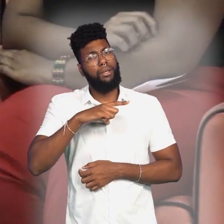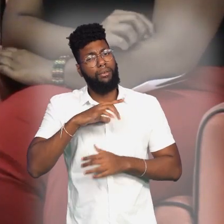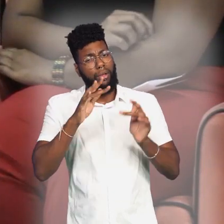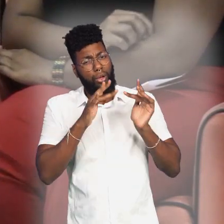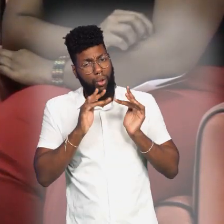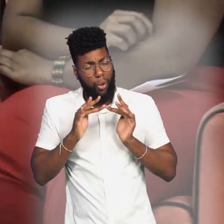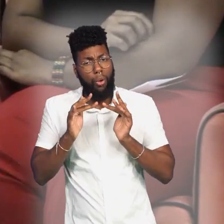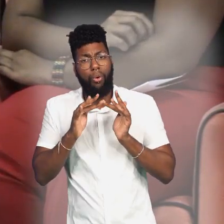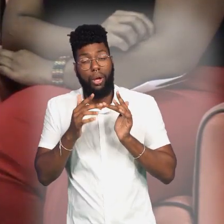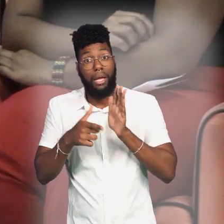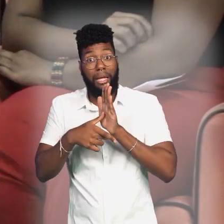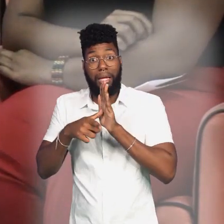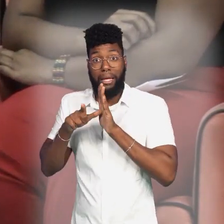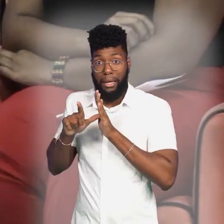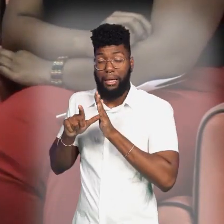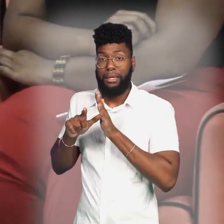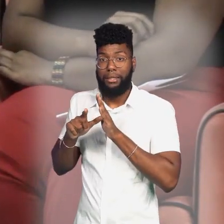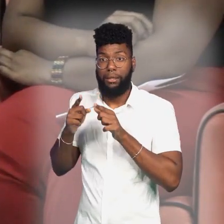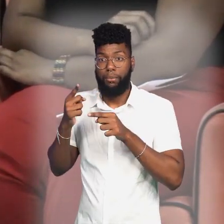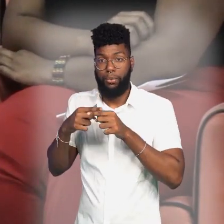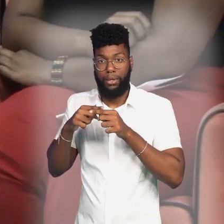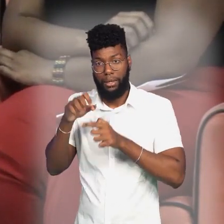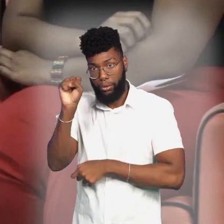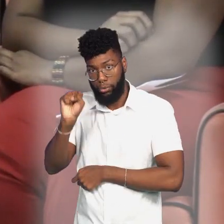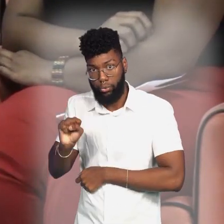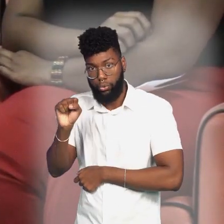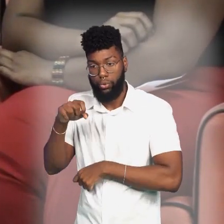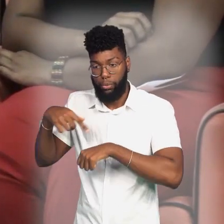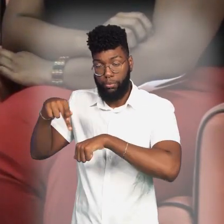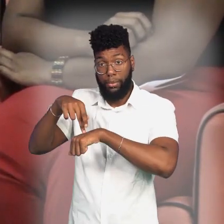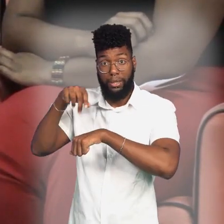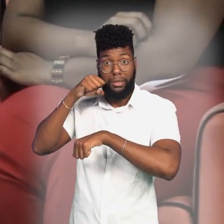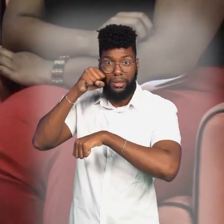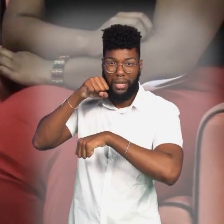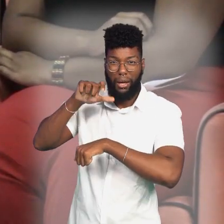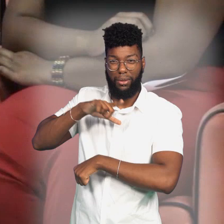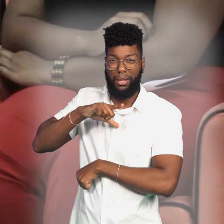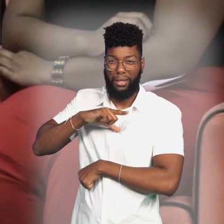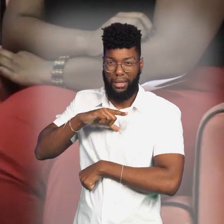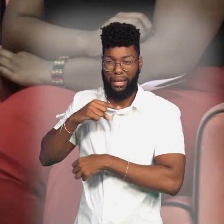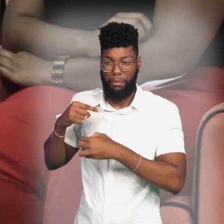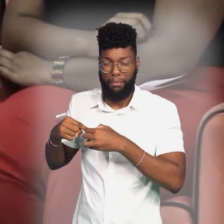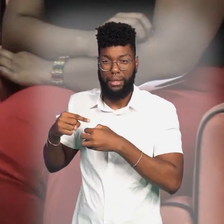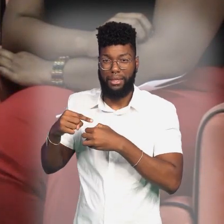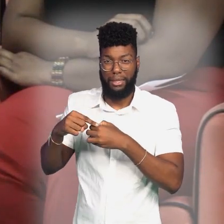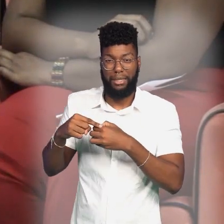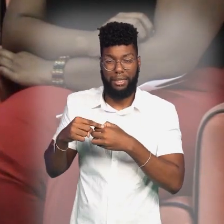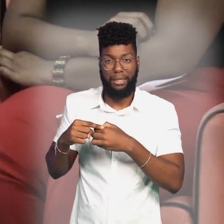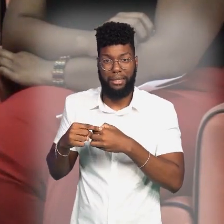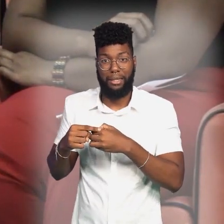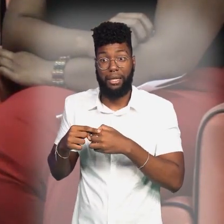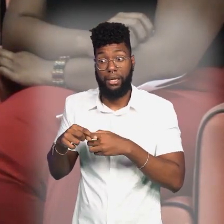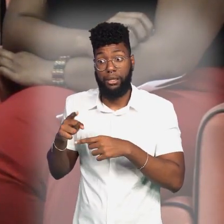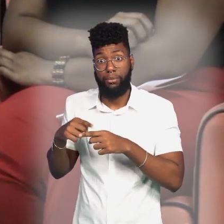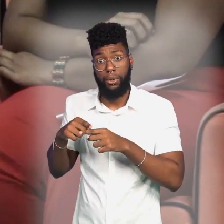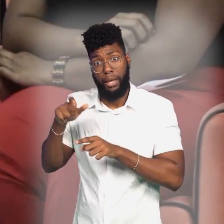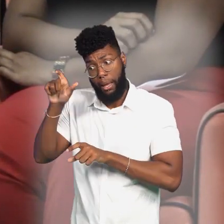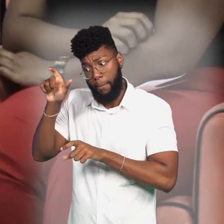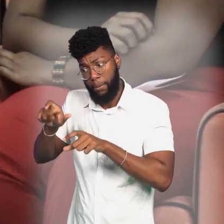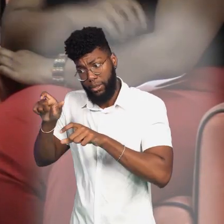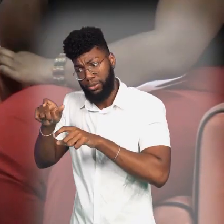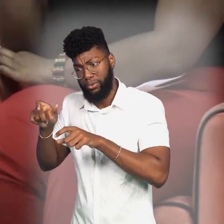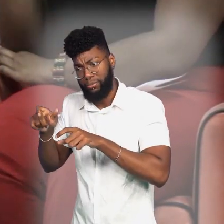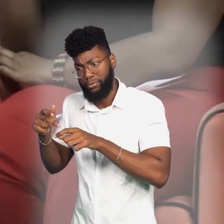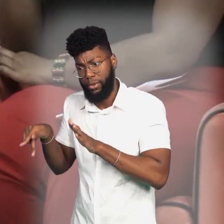tem a Guiné-Bissau. Faz fronteira com o Senegal. Aliás, quando os portugueses colonizaram o